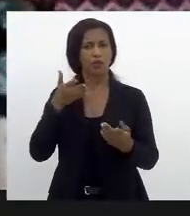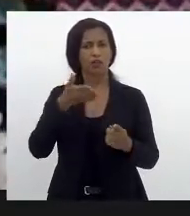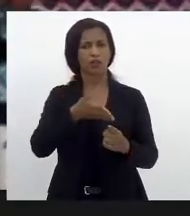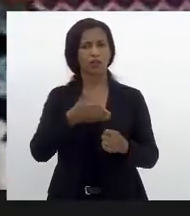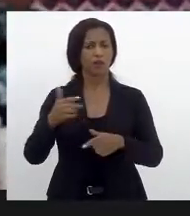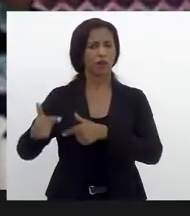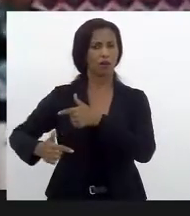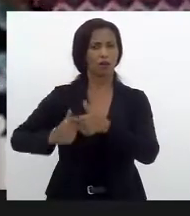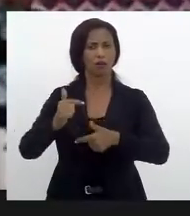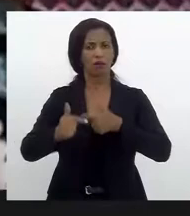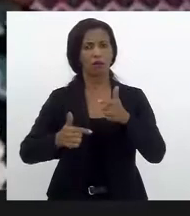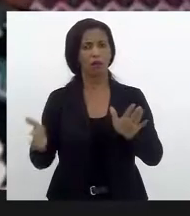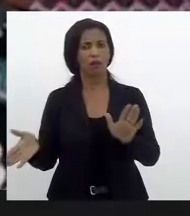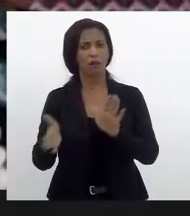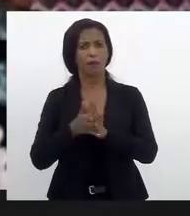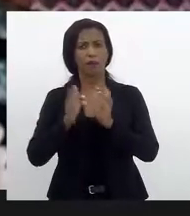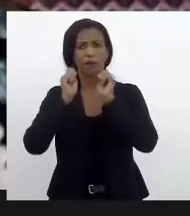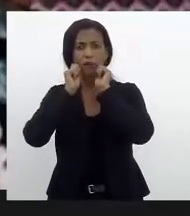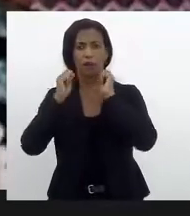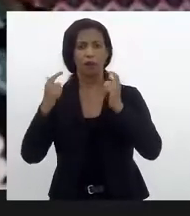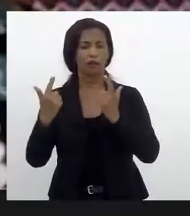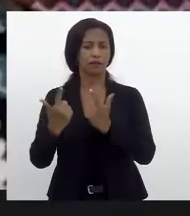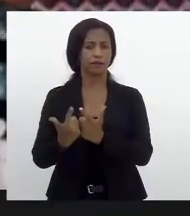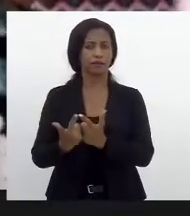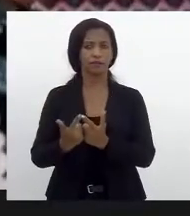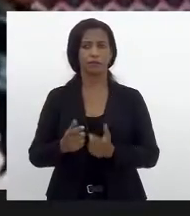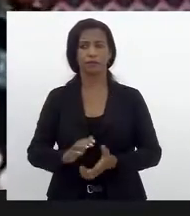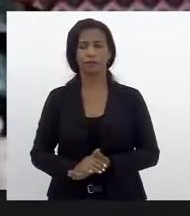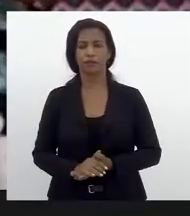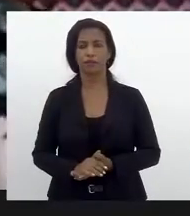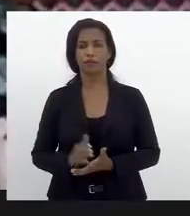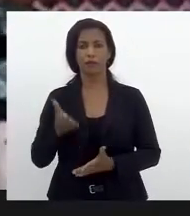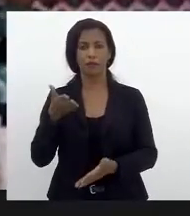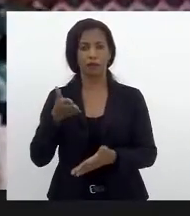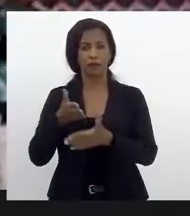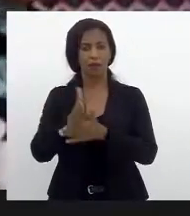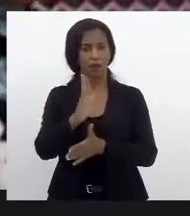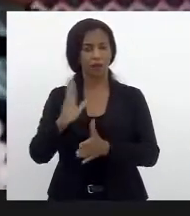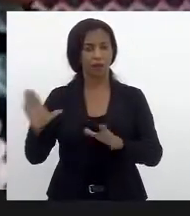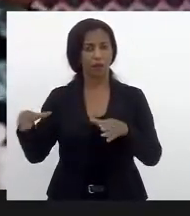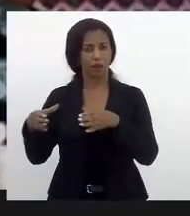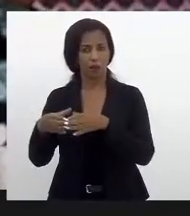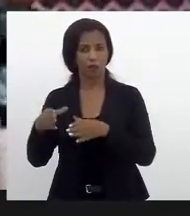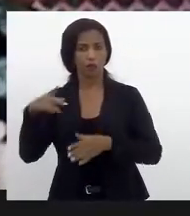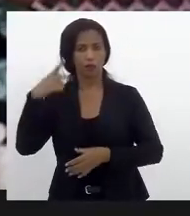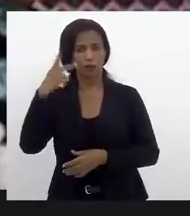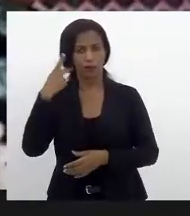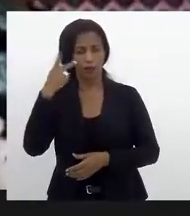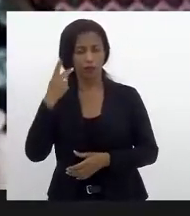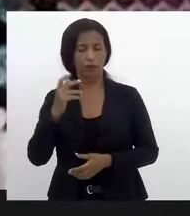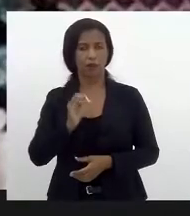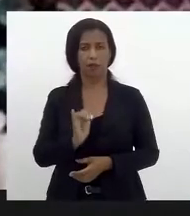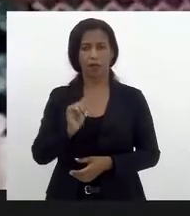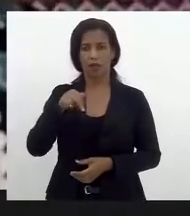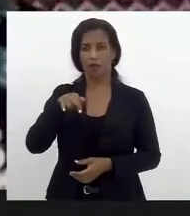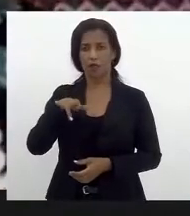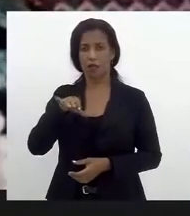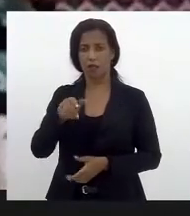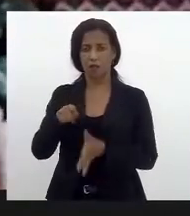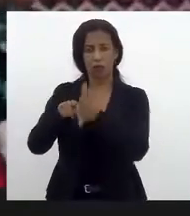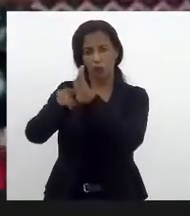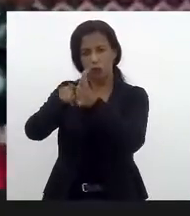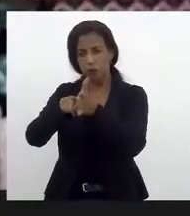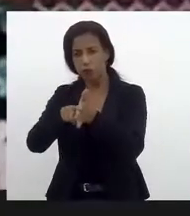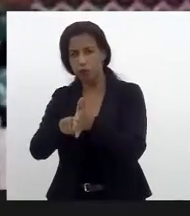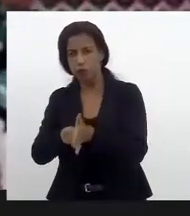ao trabalho da própria Assembleia Legislativa em aprovar uma comissão parlamentar de inquérito que